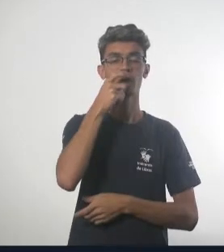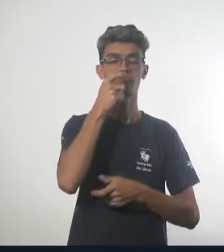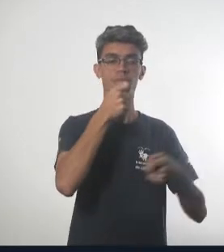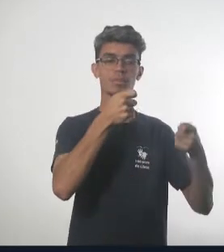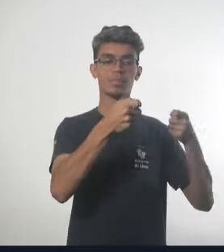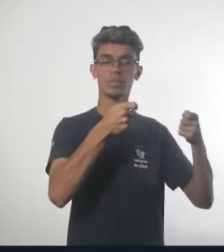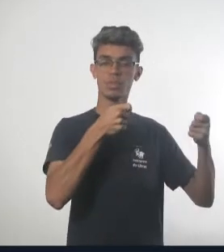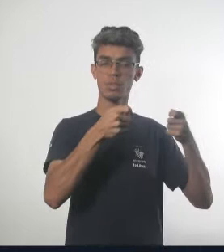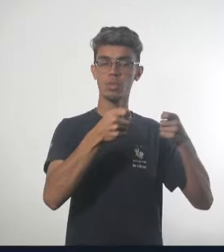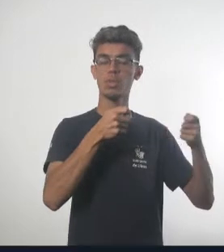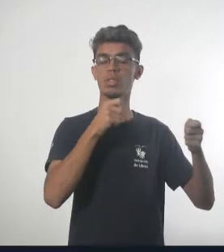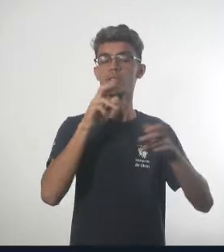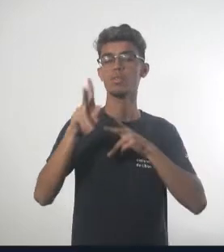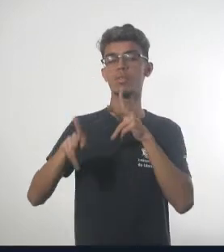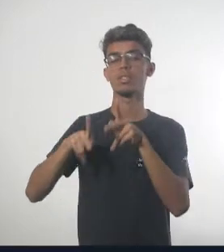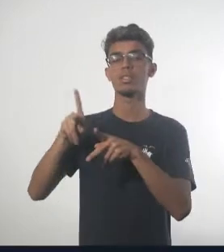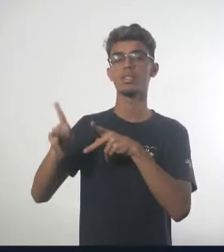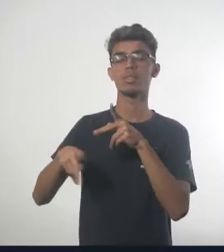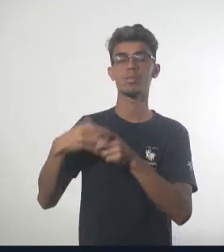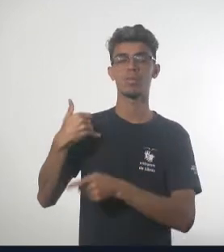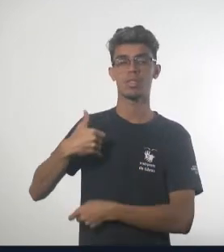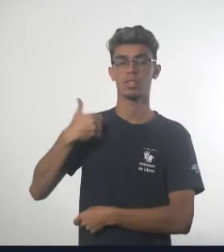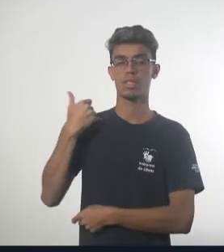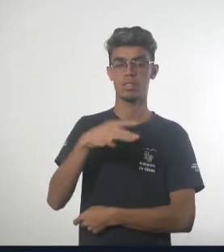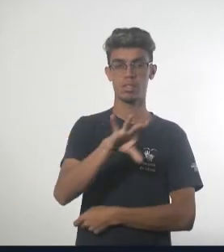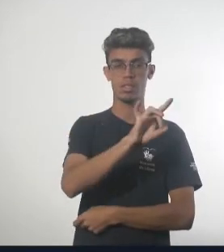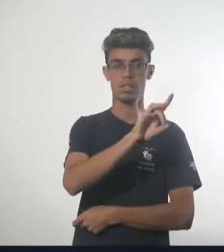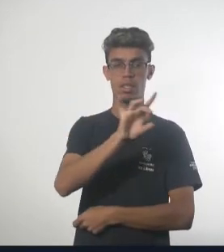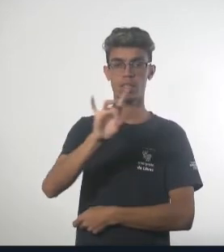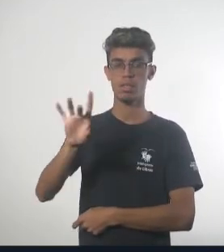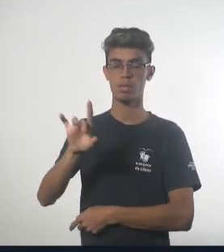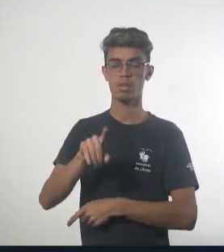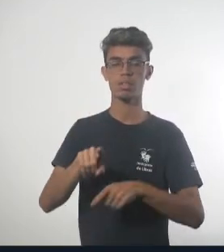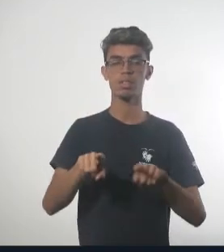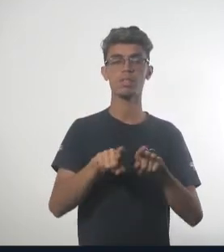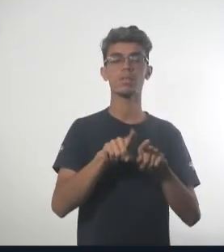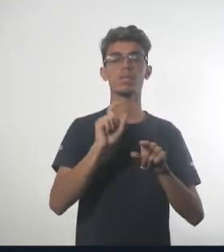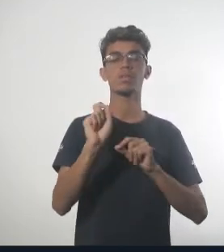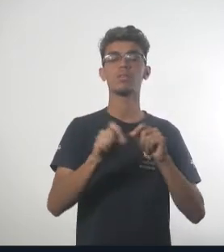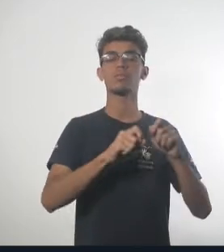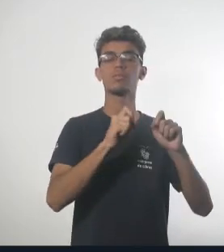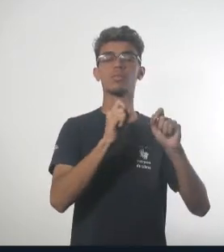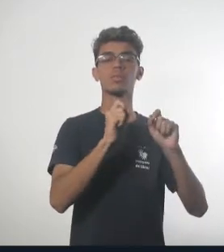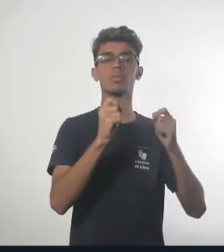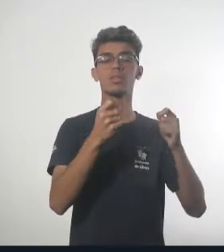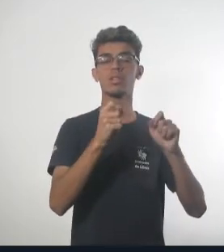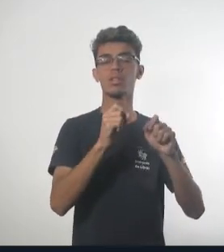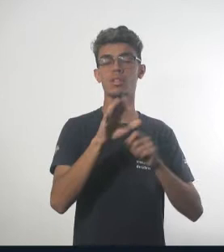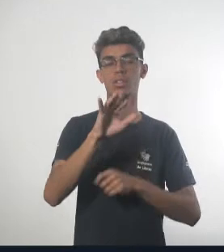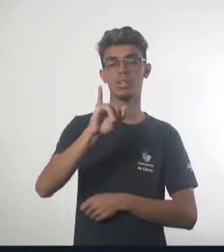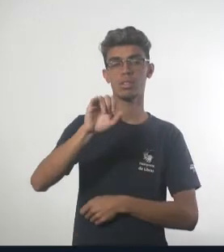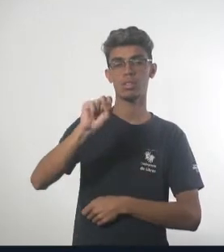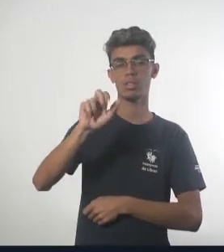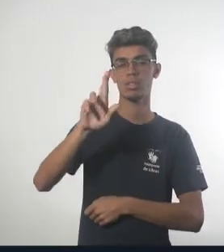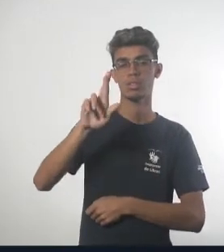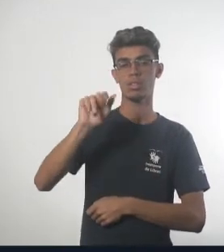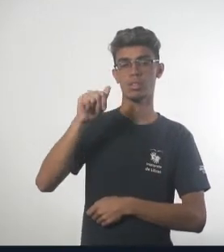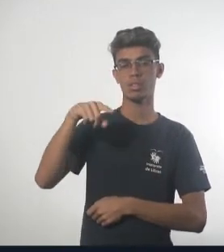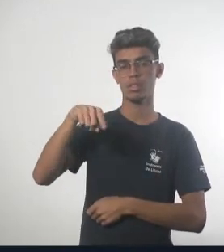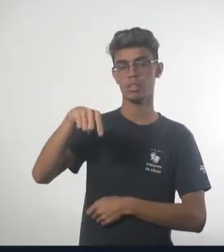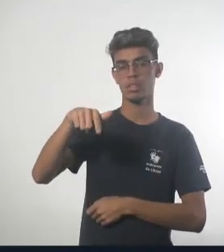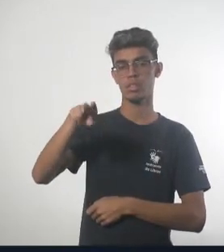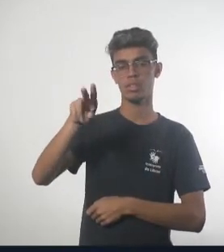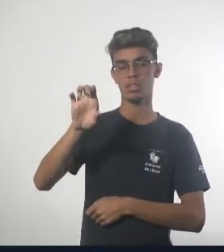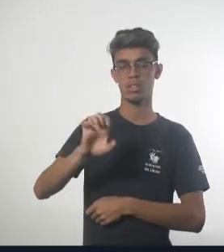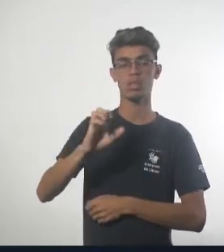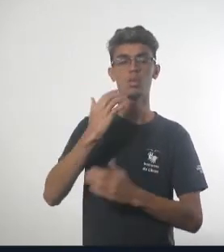a situação da população por faixa etária. E também a distribuição, né, dos casos de SRAG por faixa etária, comparando aí os